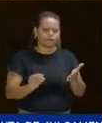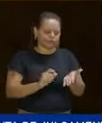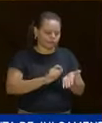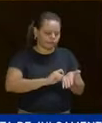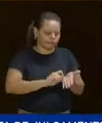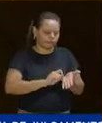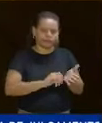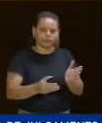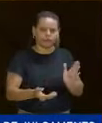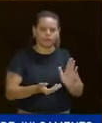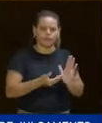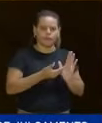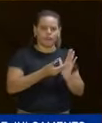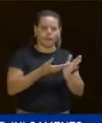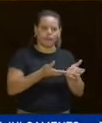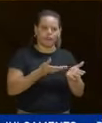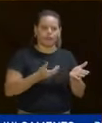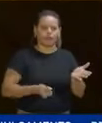a